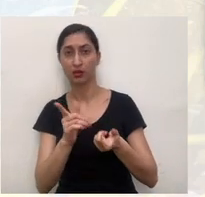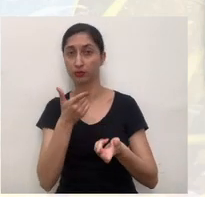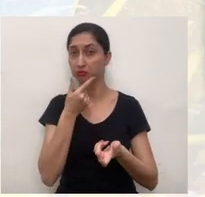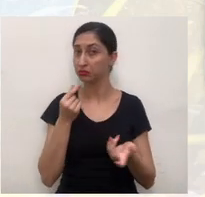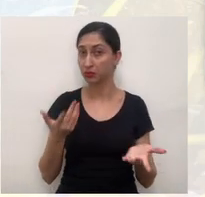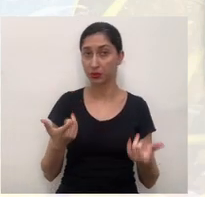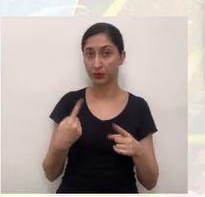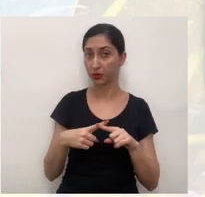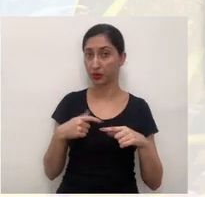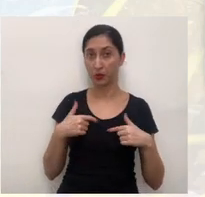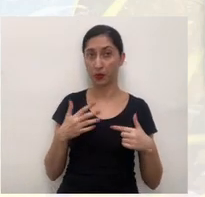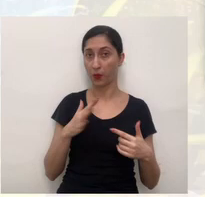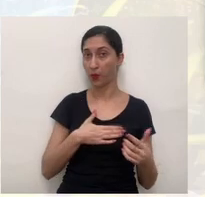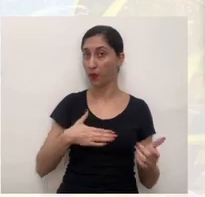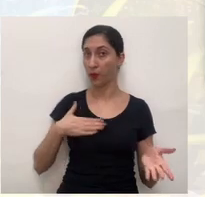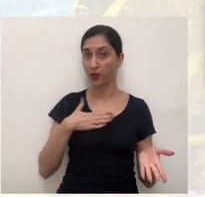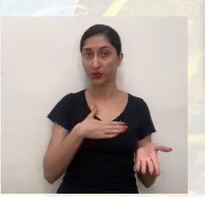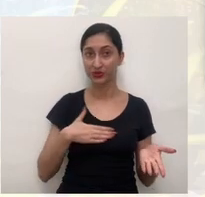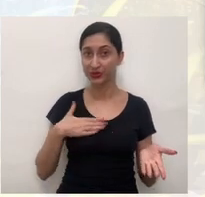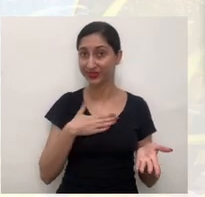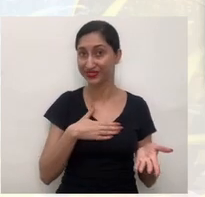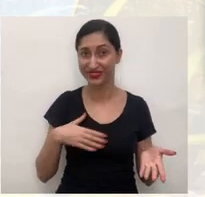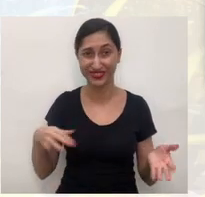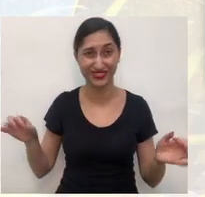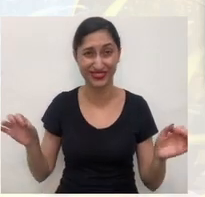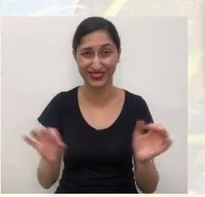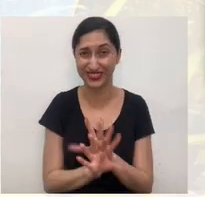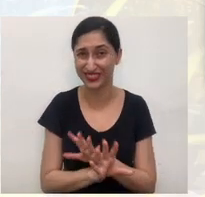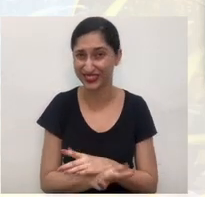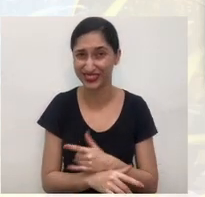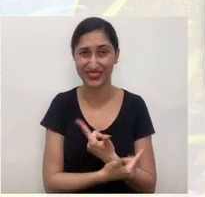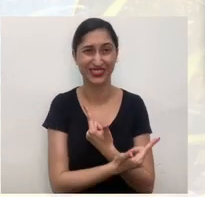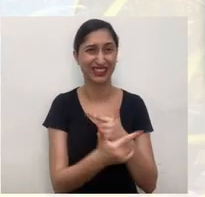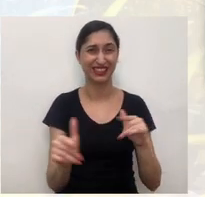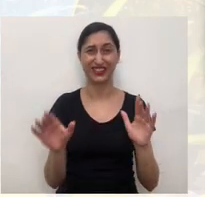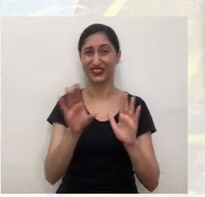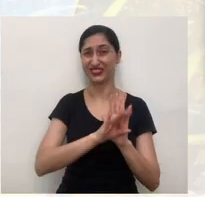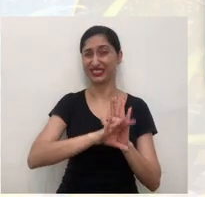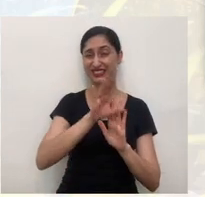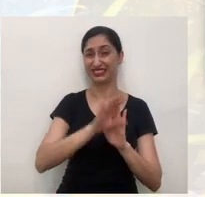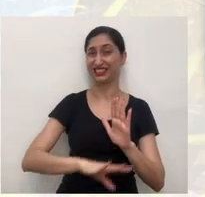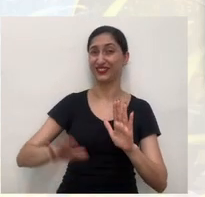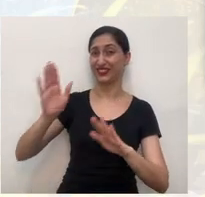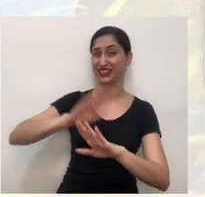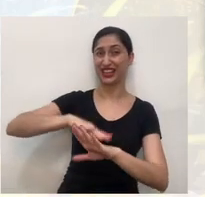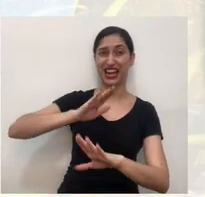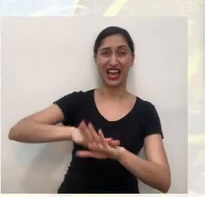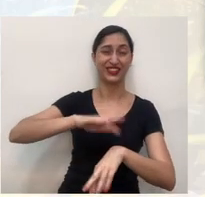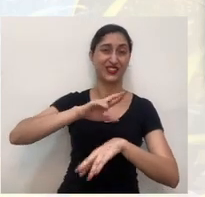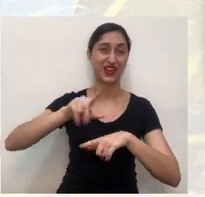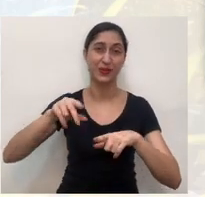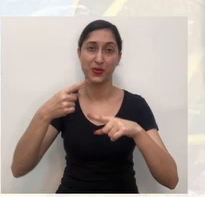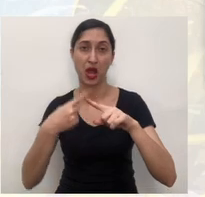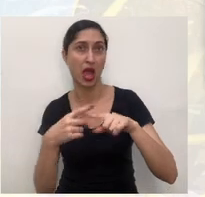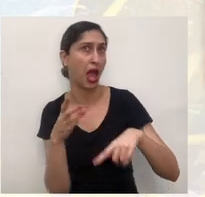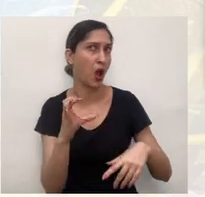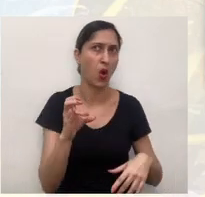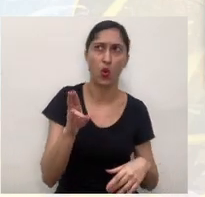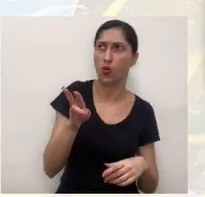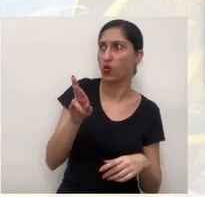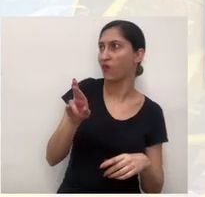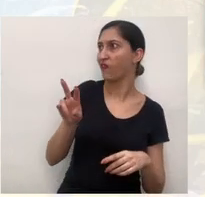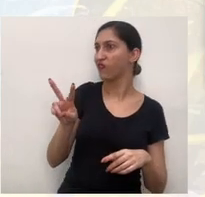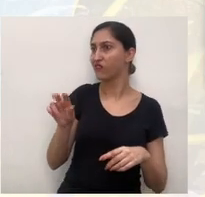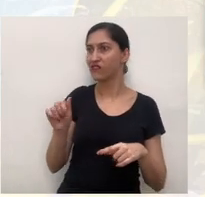gosto. Sabe? E acabou aí, não tinha nenhum conceito, não é porque a curva é não sei o quê, bababá.